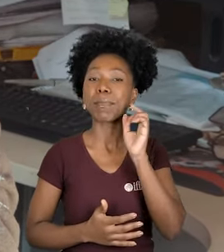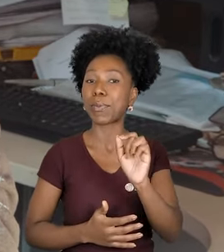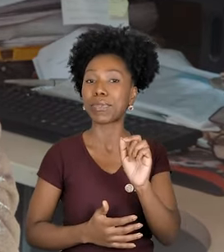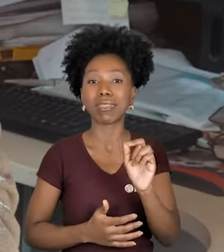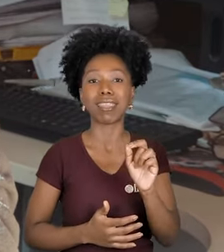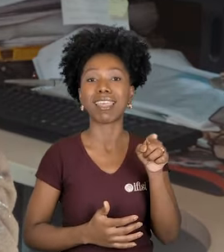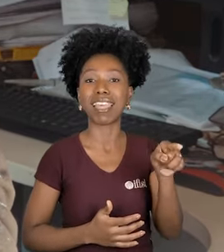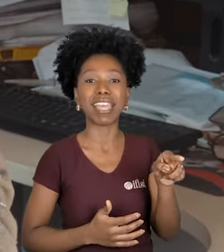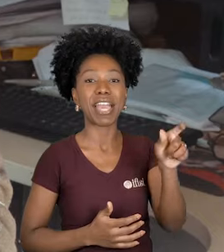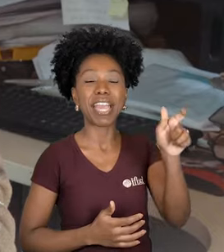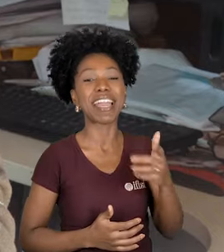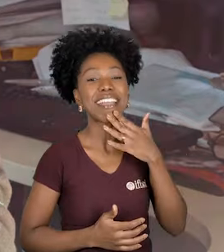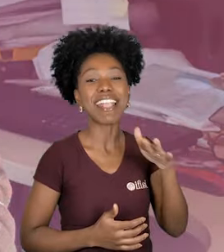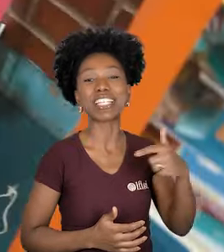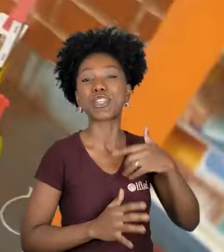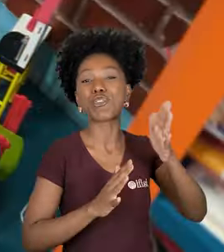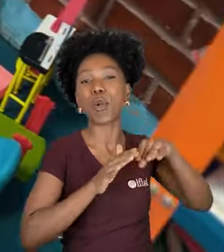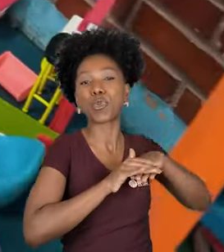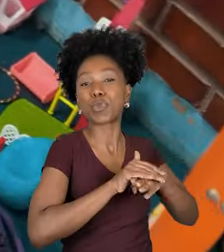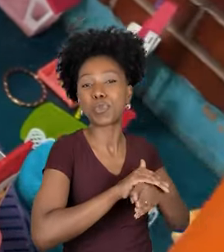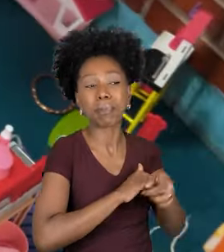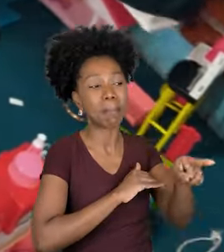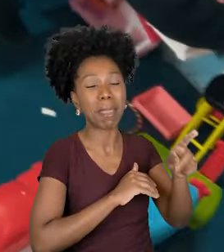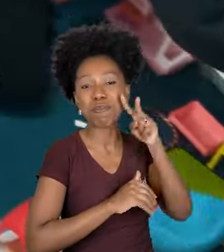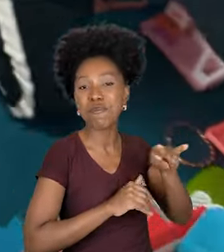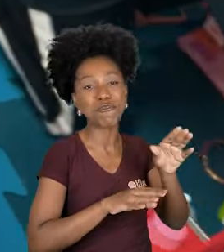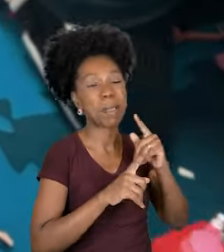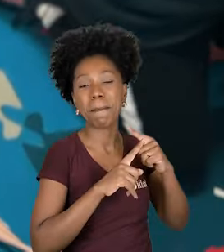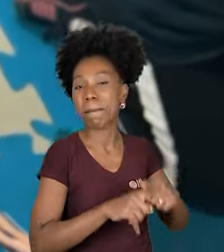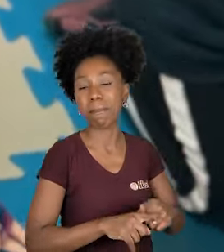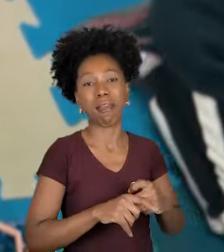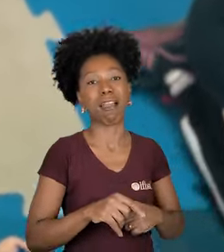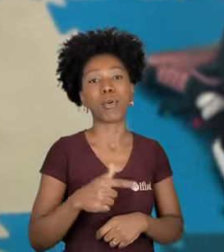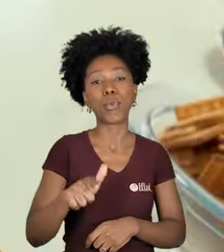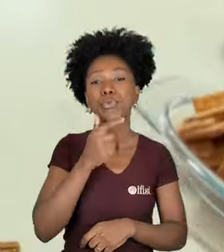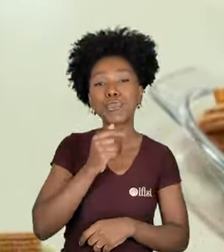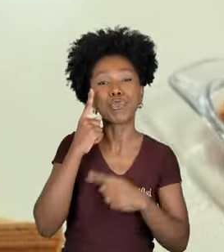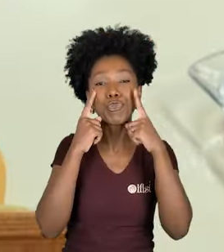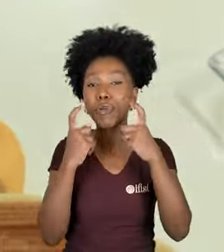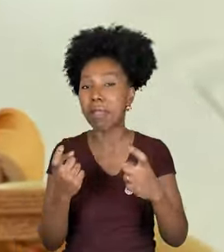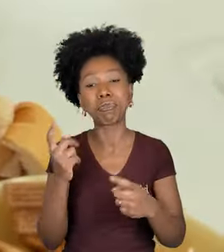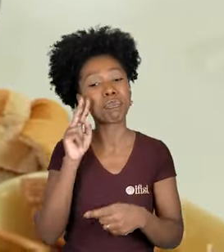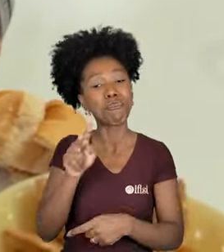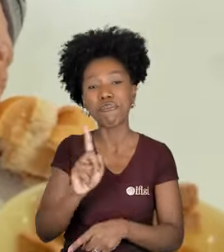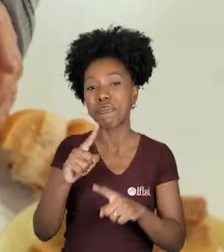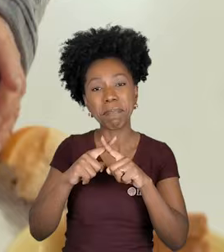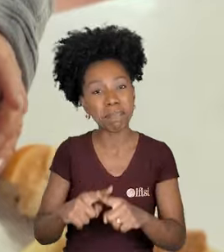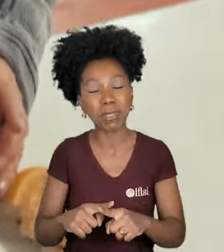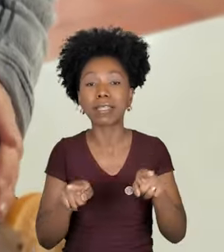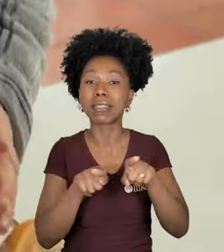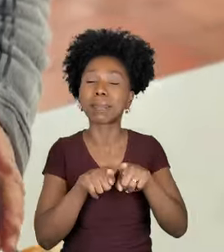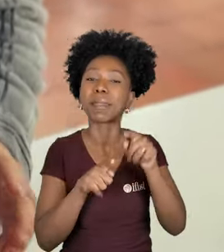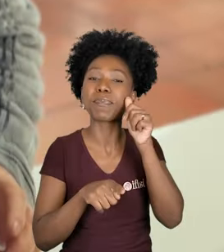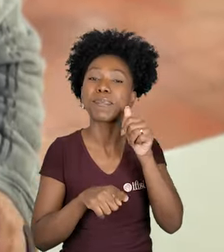que não vai ter mais o gritinho do Vicente, né, que não vai ter o choro do Paulinho. A dona Noemi, que é uma